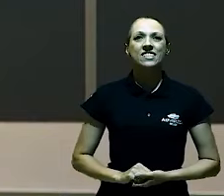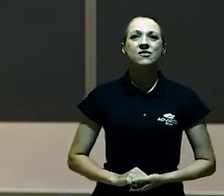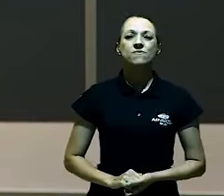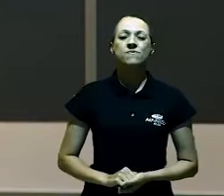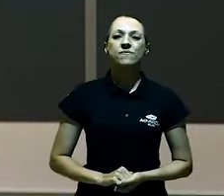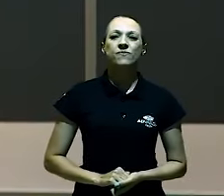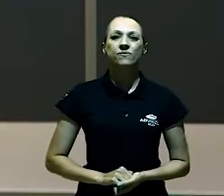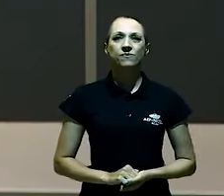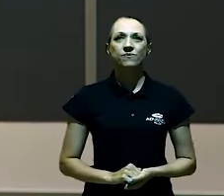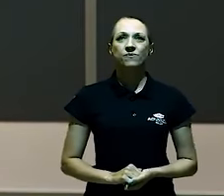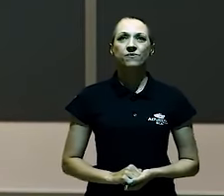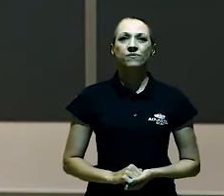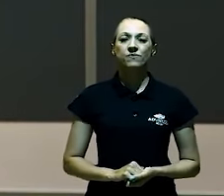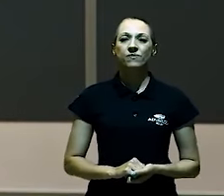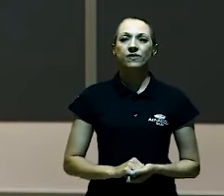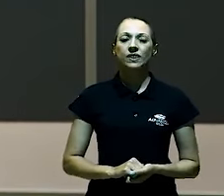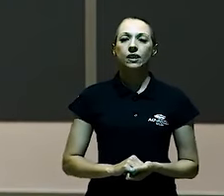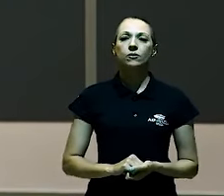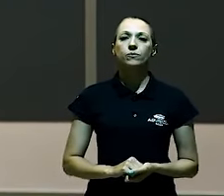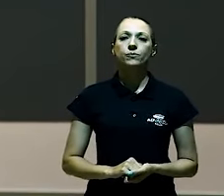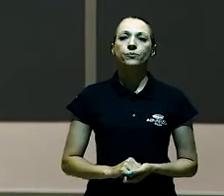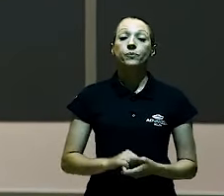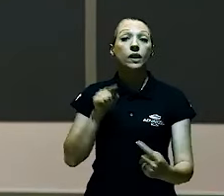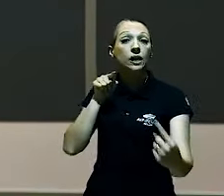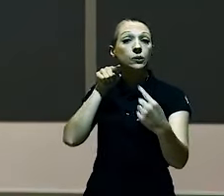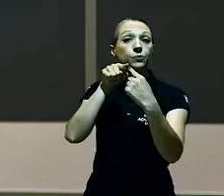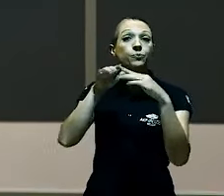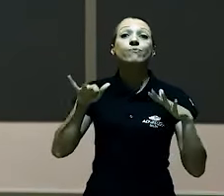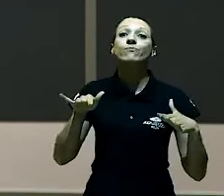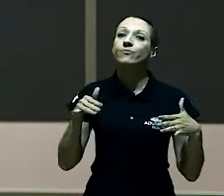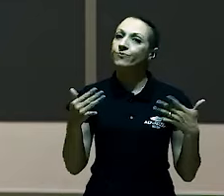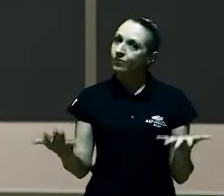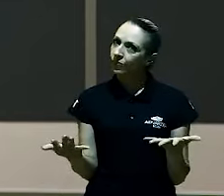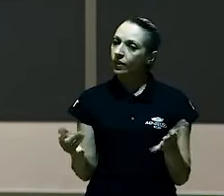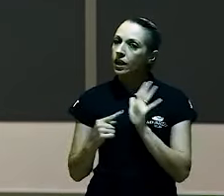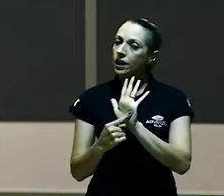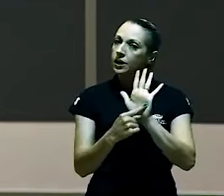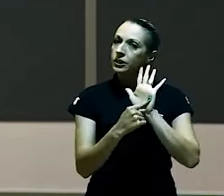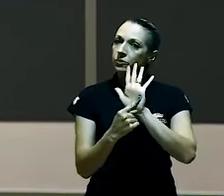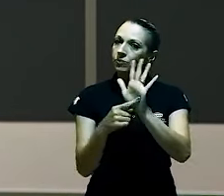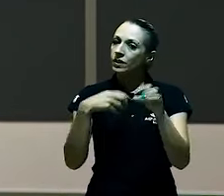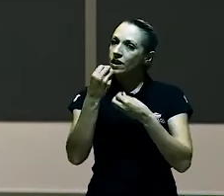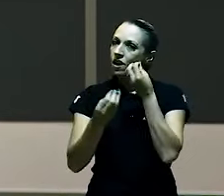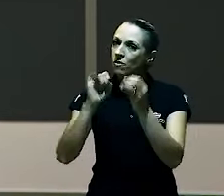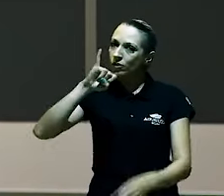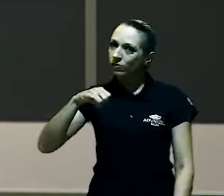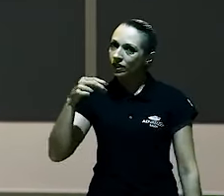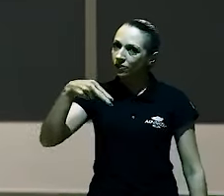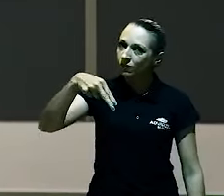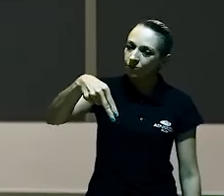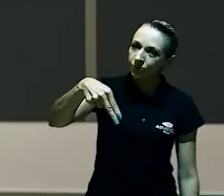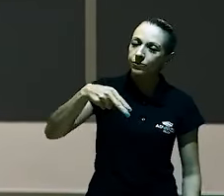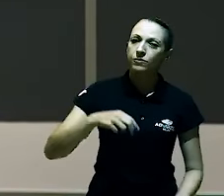A minha intenção nessa noite, queridos, é trazer para vocês, dentro da história de Jonas,